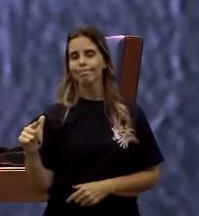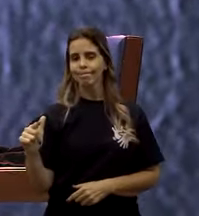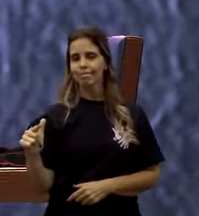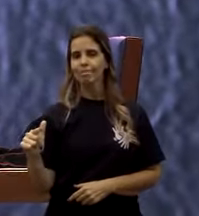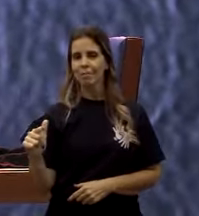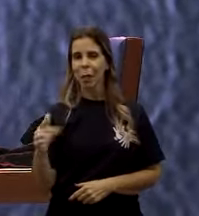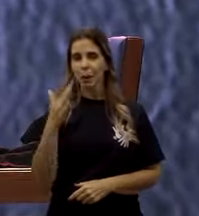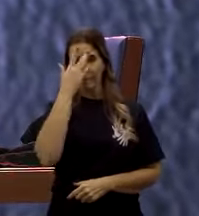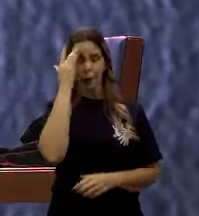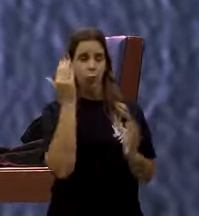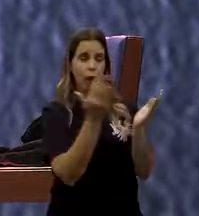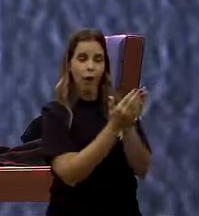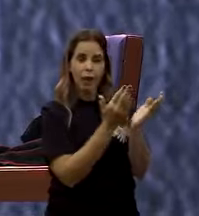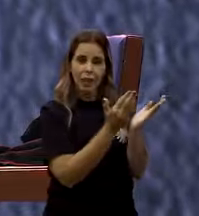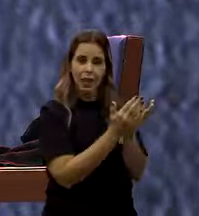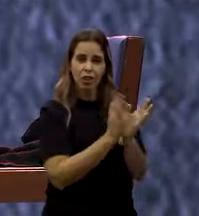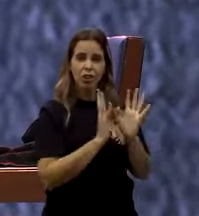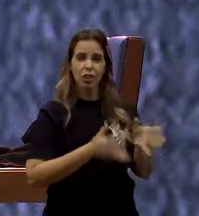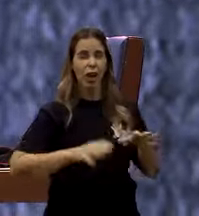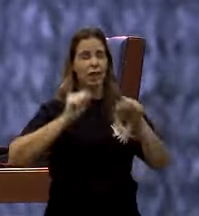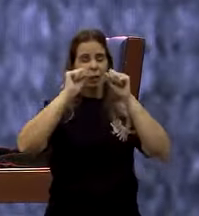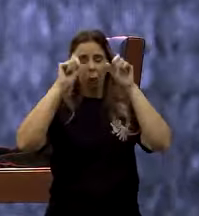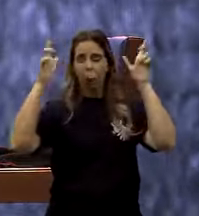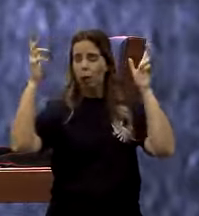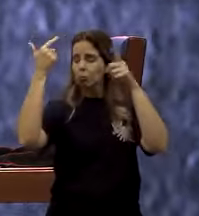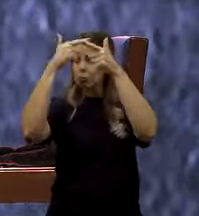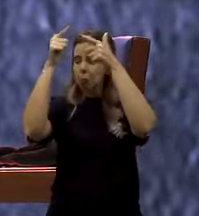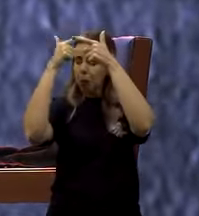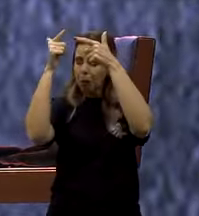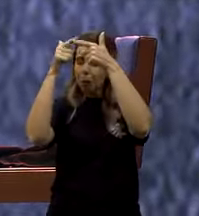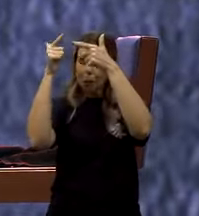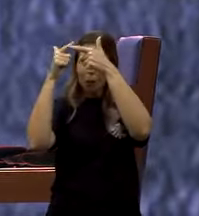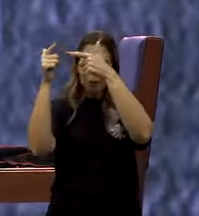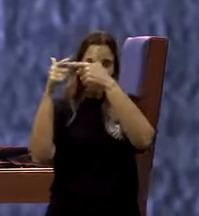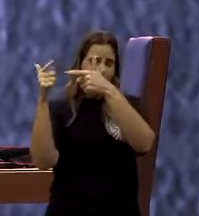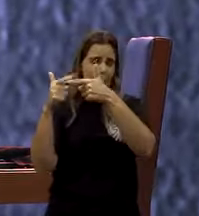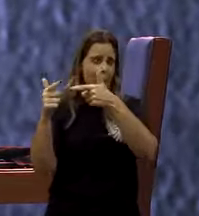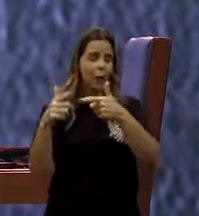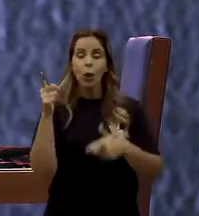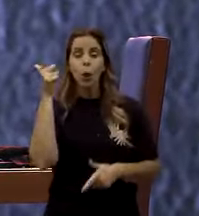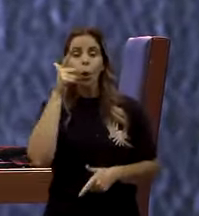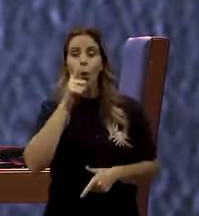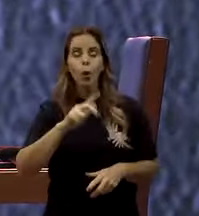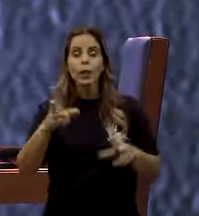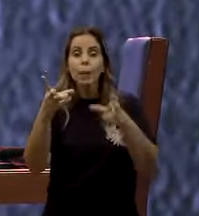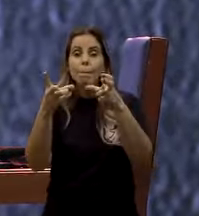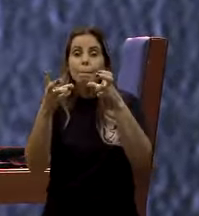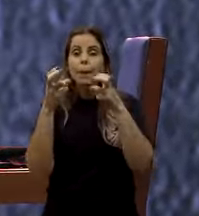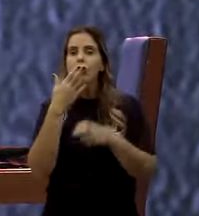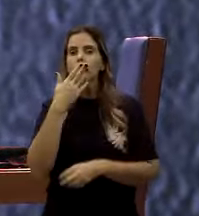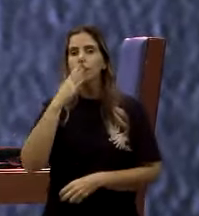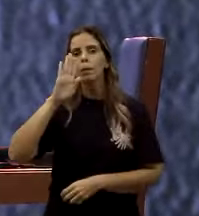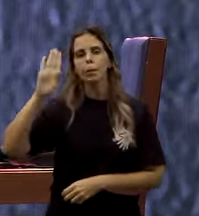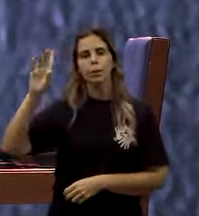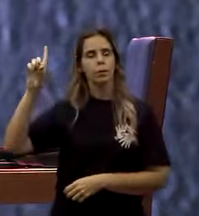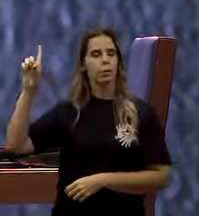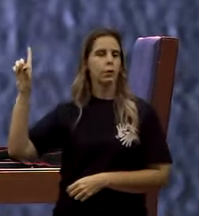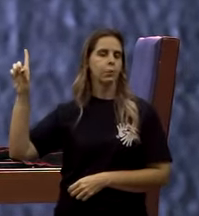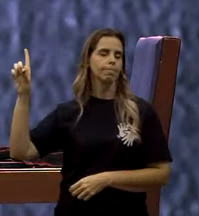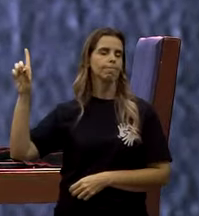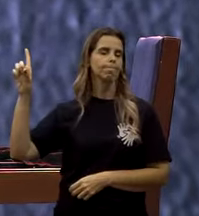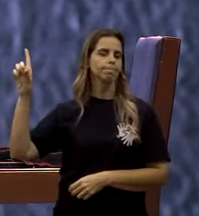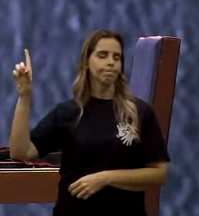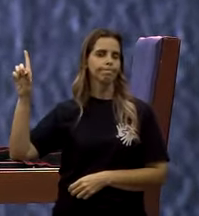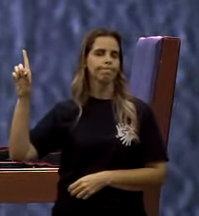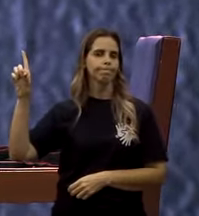um crente que todo dia já acorda com os problemas na mente é alguém que não consegue ver e visualizar as promessas de Deus é por isso que a gente